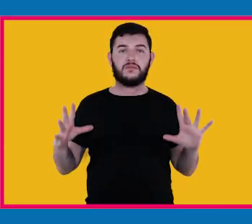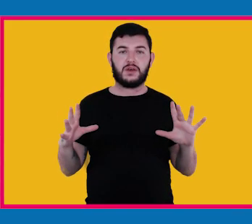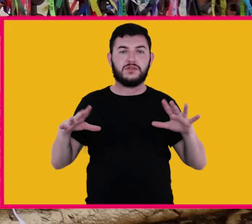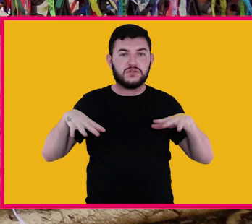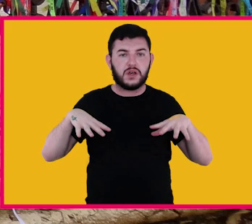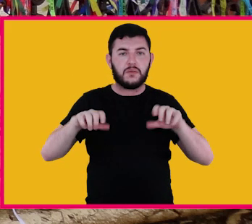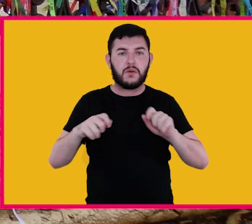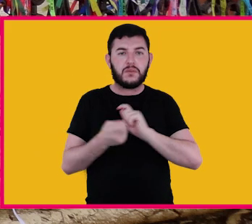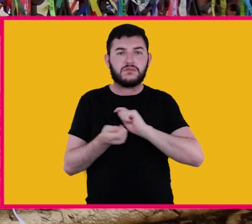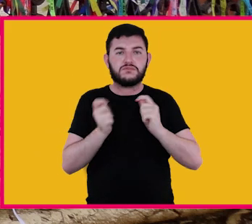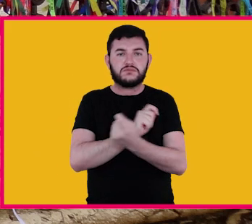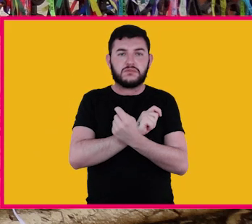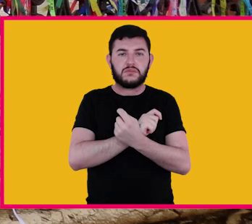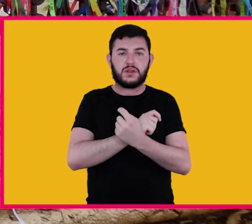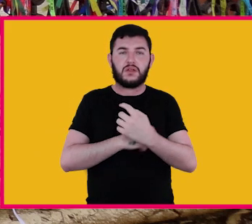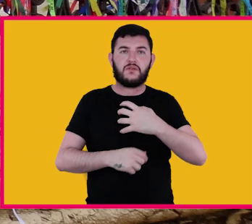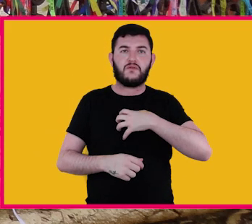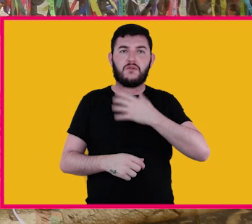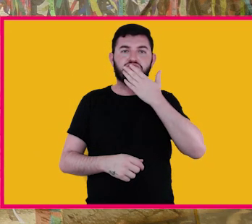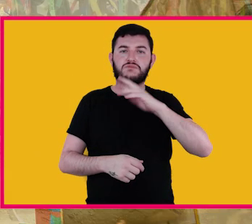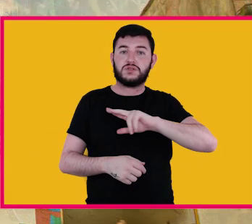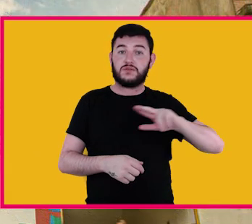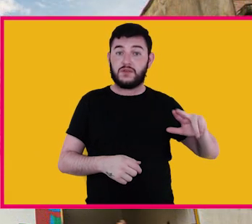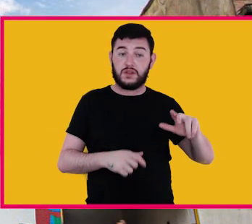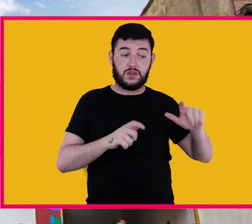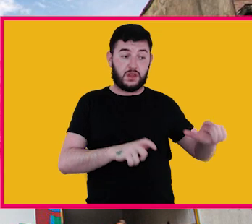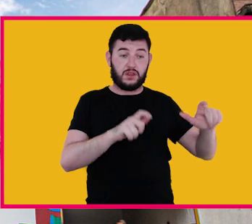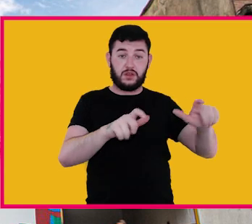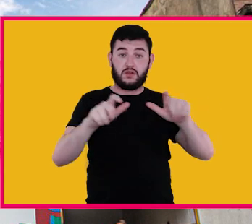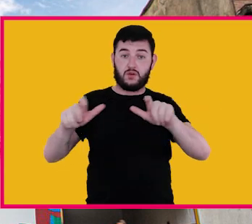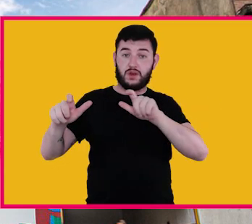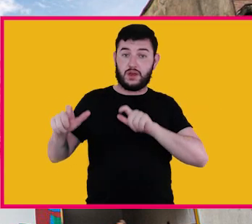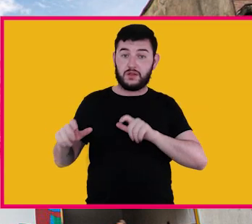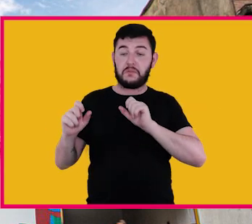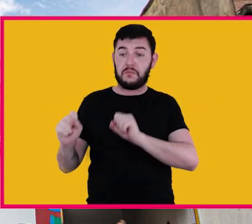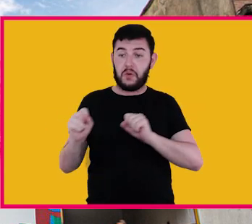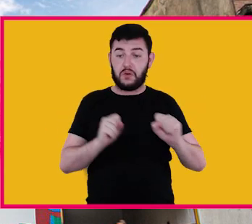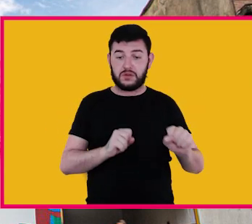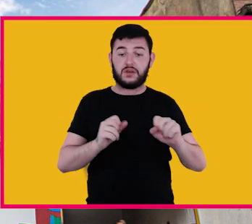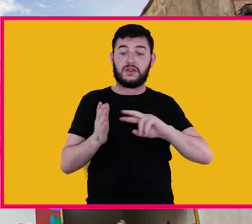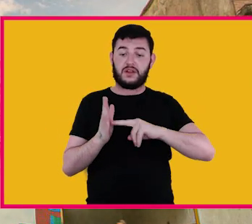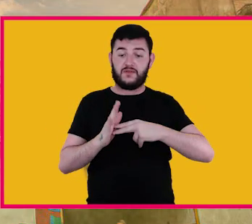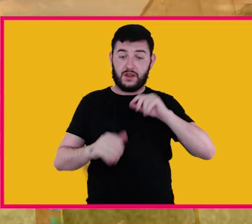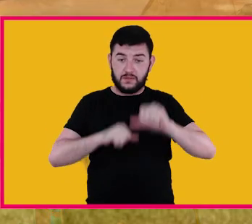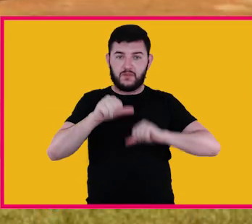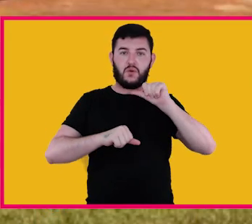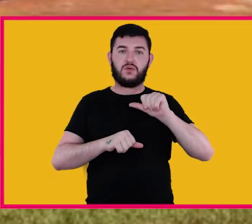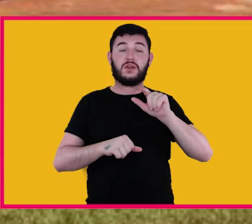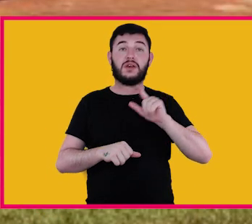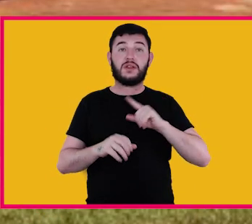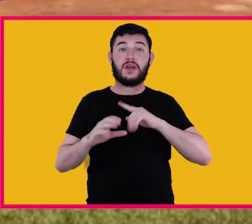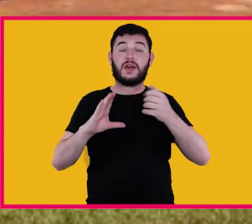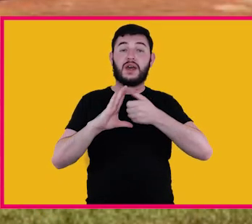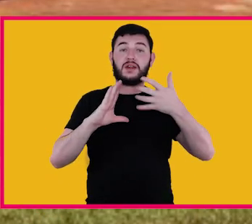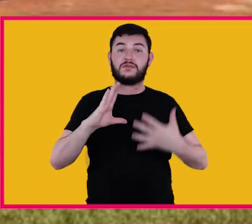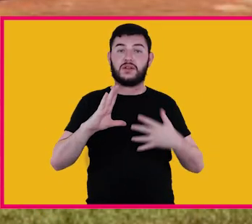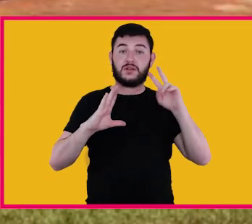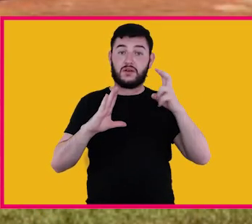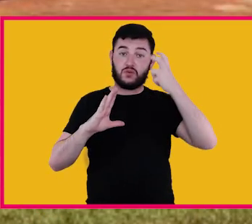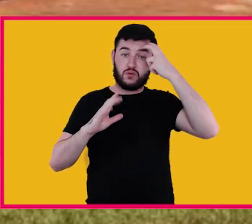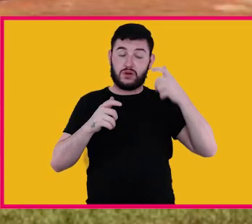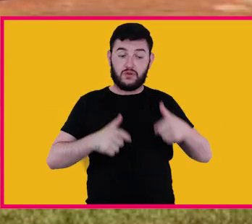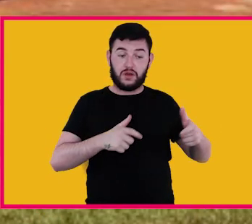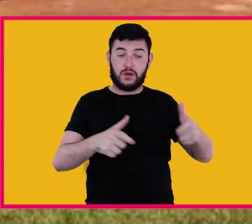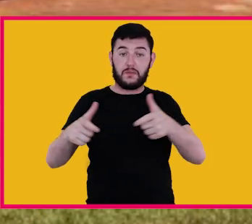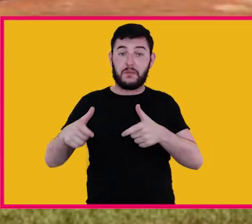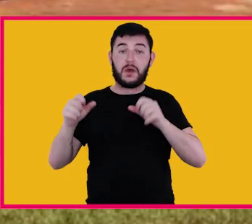apropriação. A ideia é que nas diferentes localidades esse elemento seja ressignificado e incorpore elementos da cultura local, podendo inclusive ser objeto de